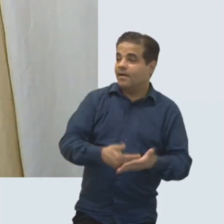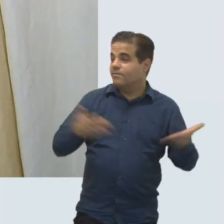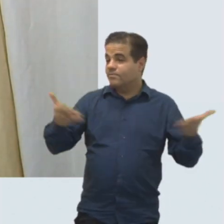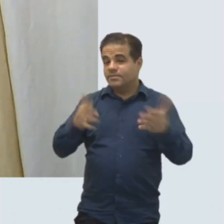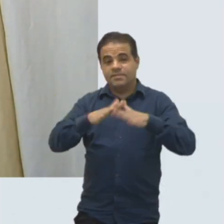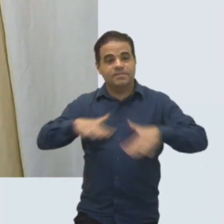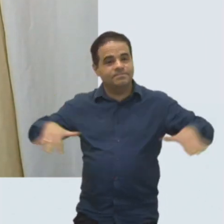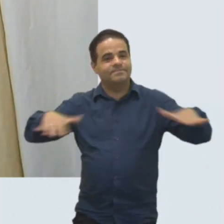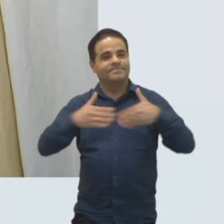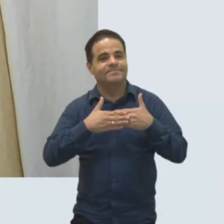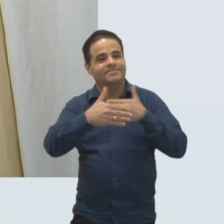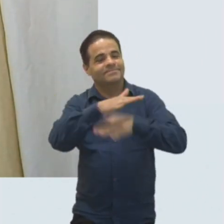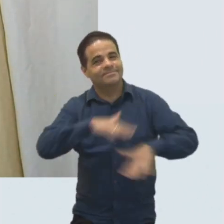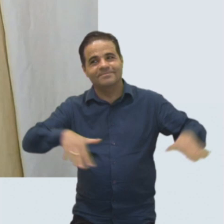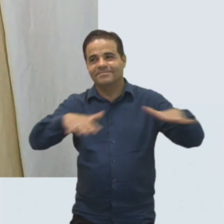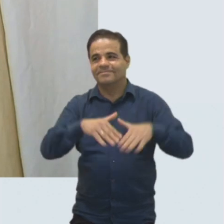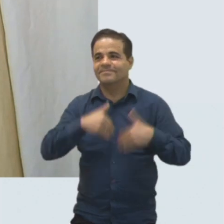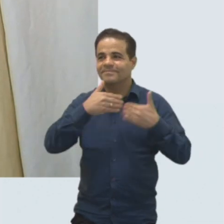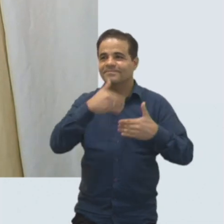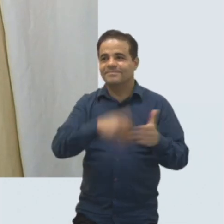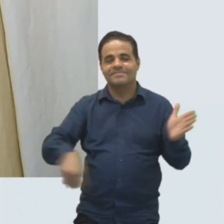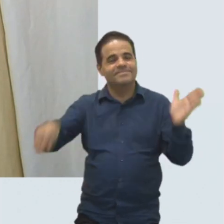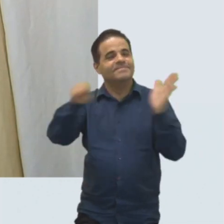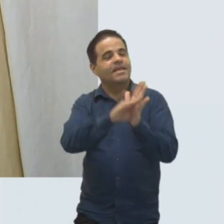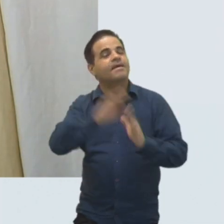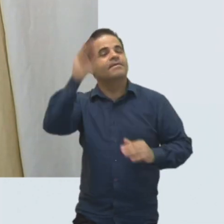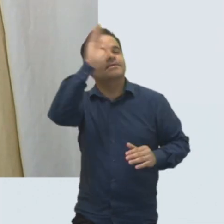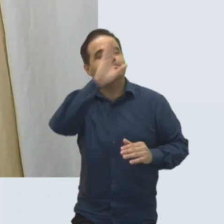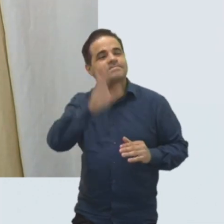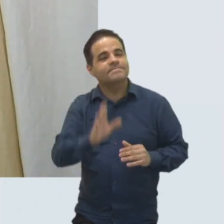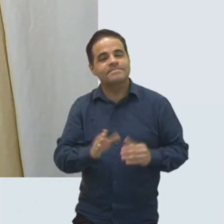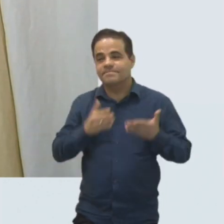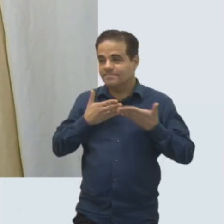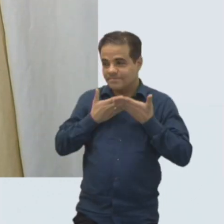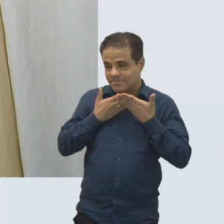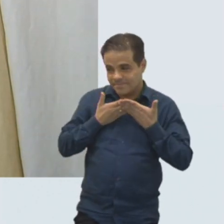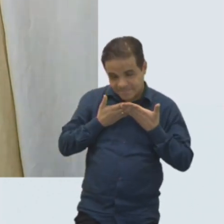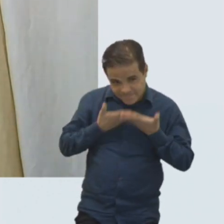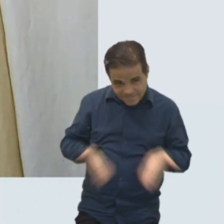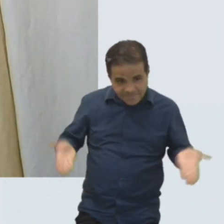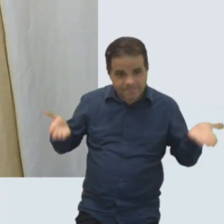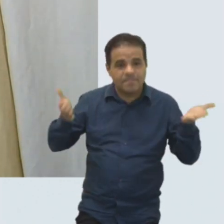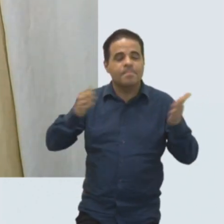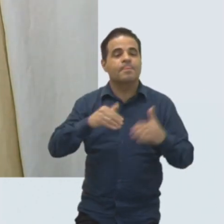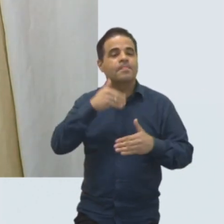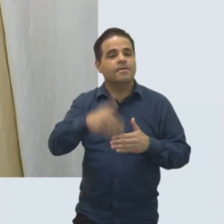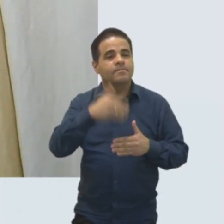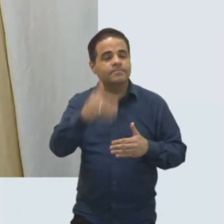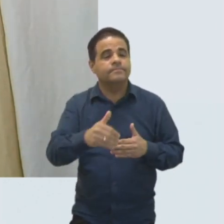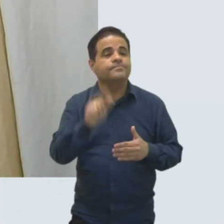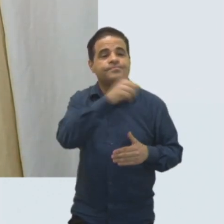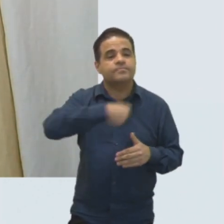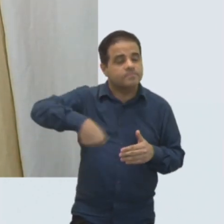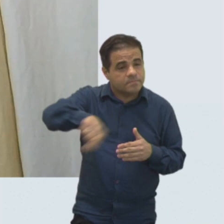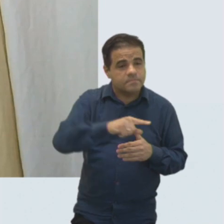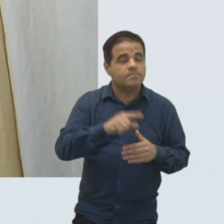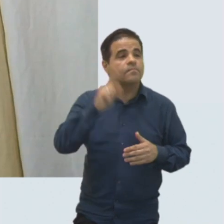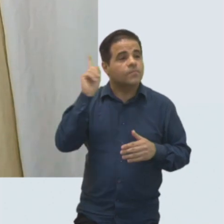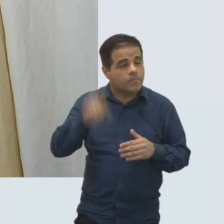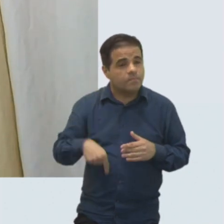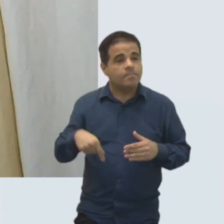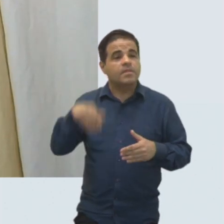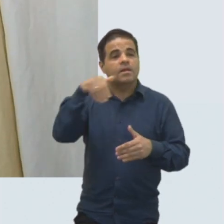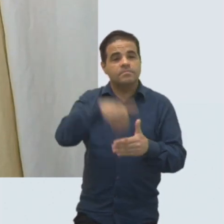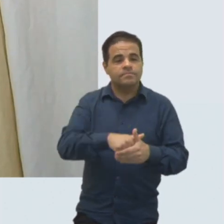cultura islâmica e chega no Brasil, né, por meio das religiões de matriz africana, notadamente o candomblé, né, e dentro do